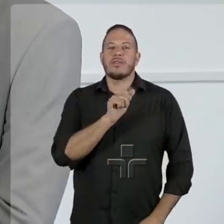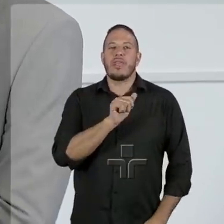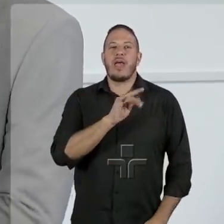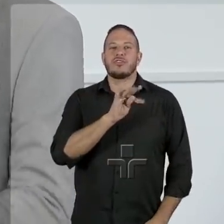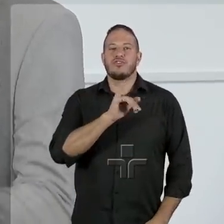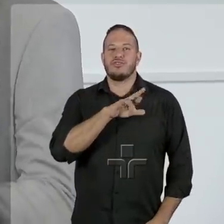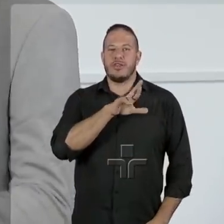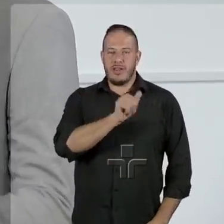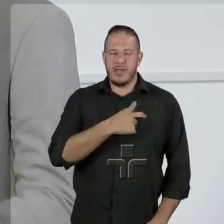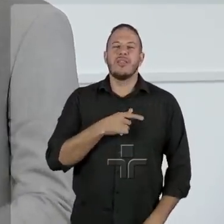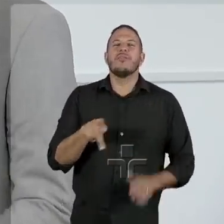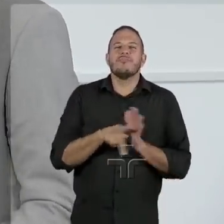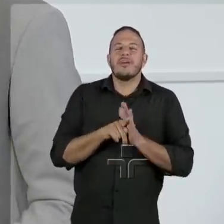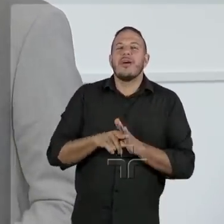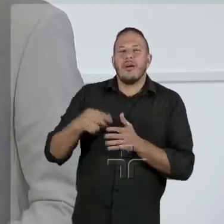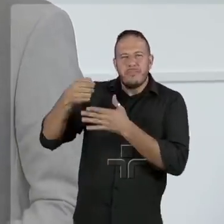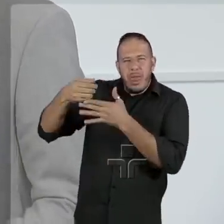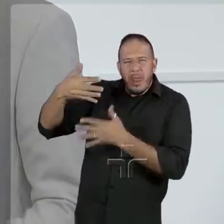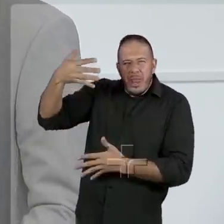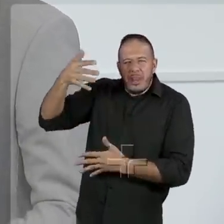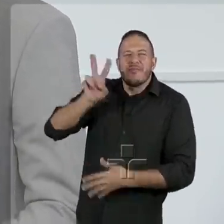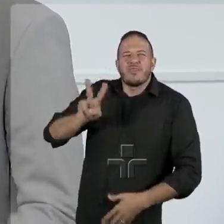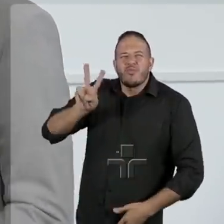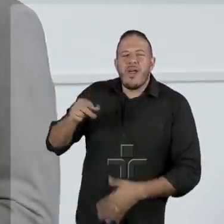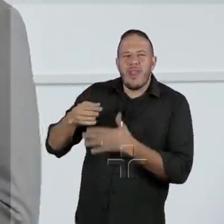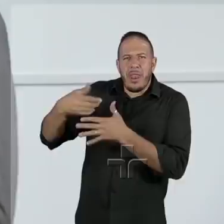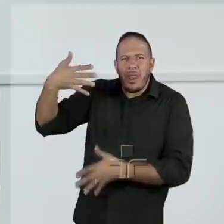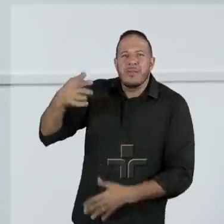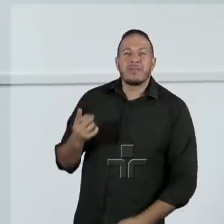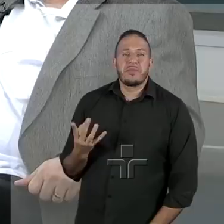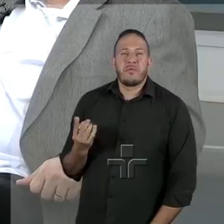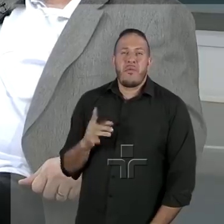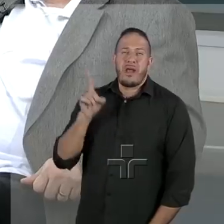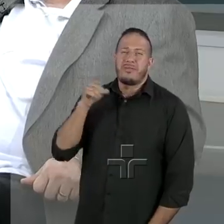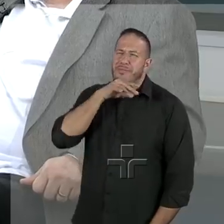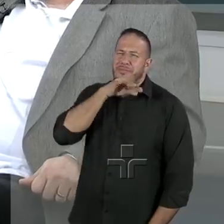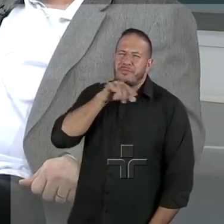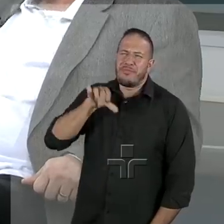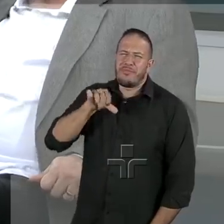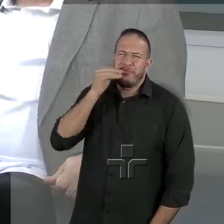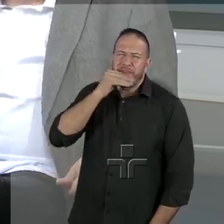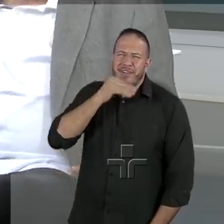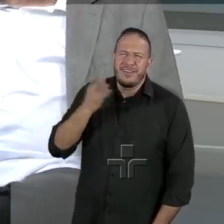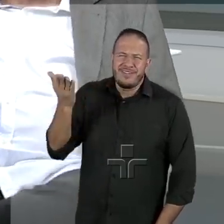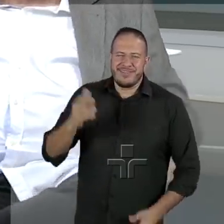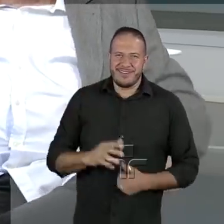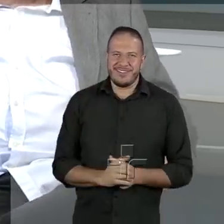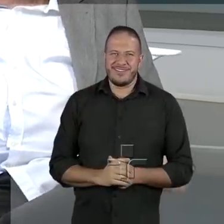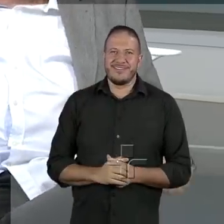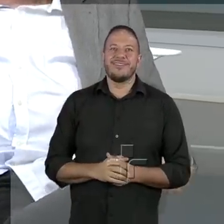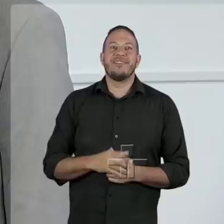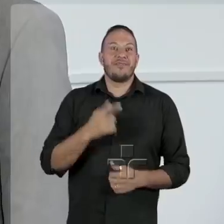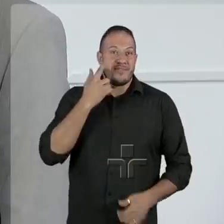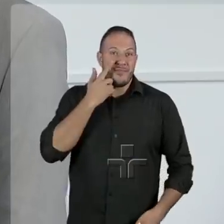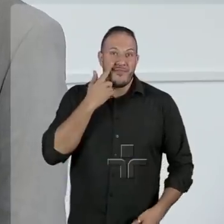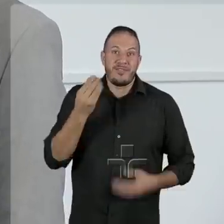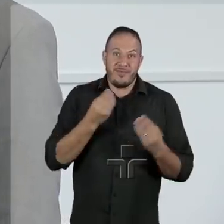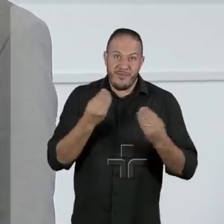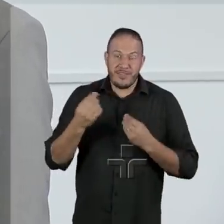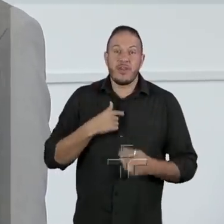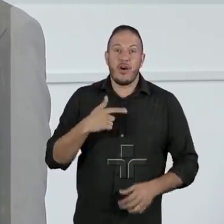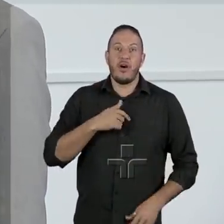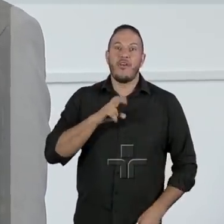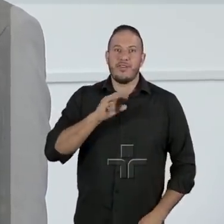Campeonato Venezuelano. Por aí a gente tem uma ideia de como é que foi o adversário. Não importa. Será também assunto no Cartão Verde.